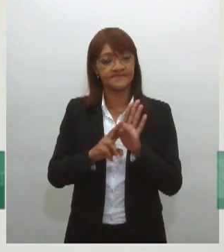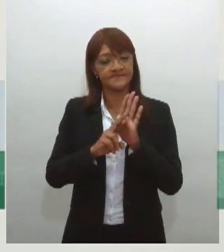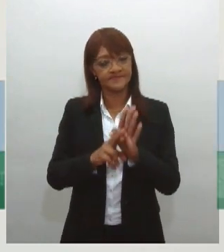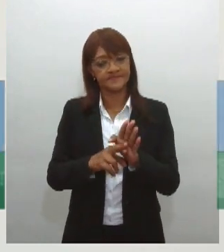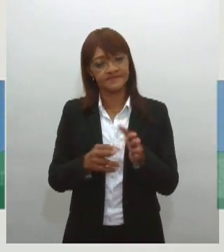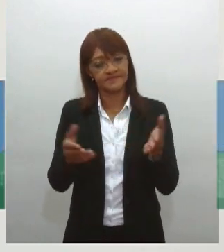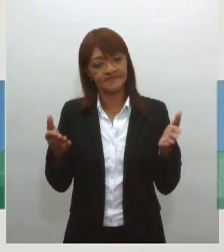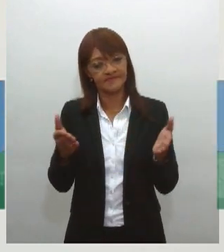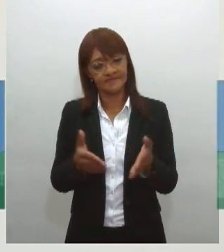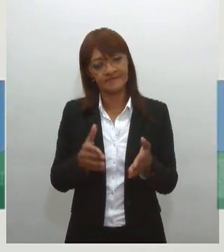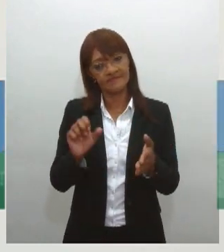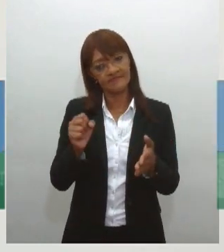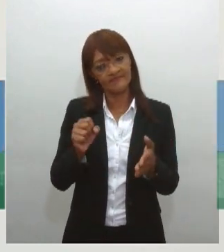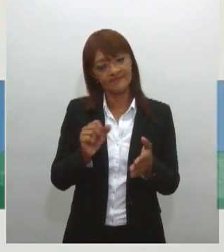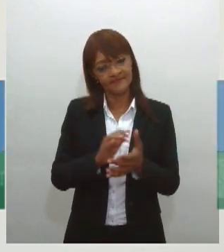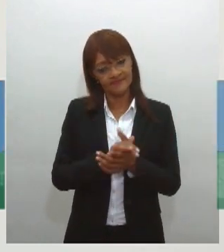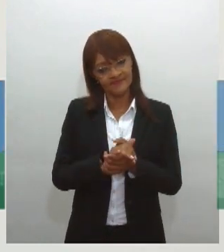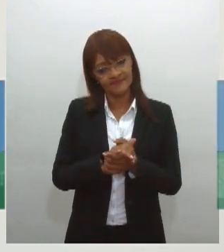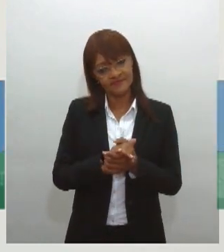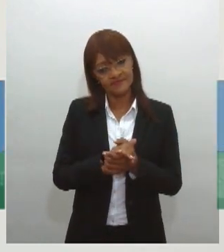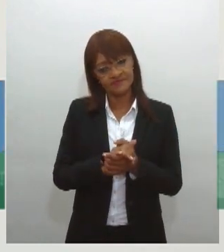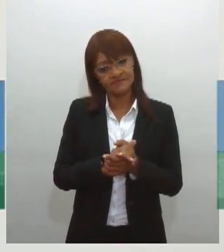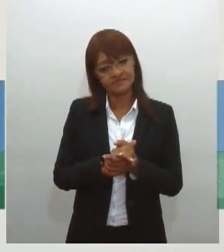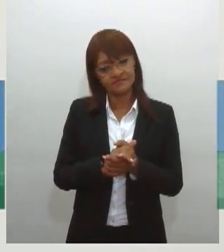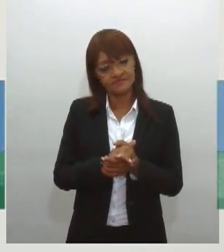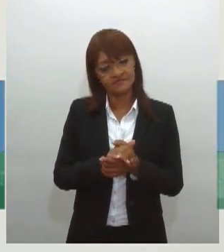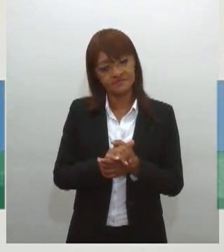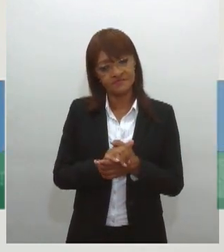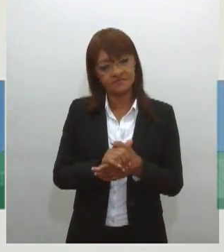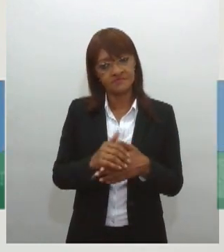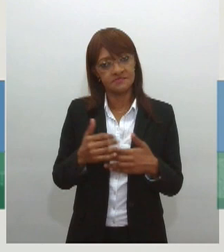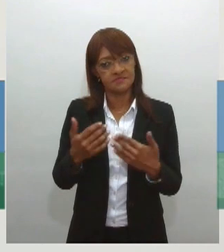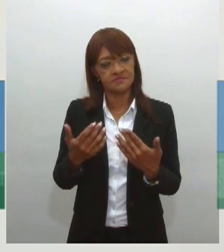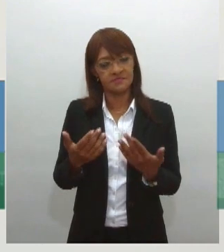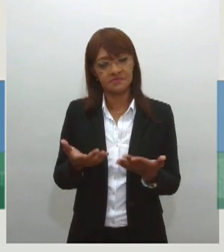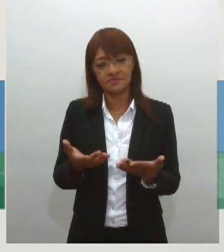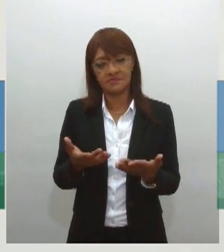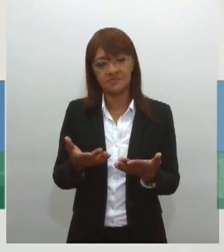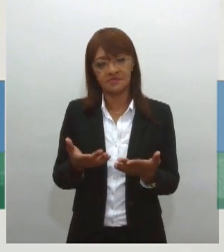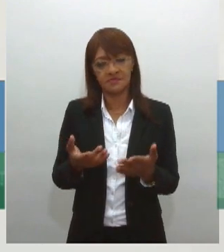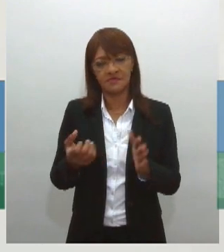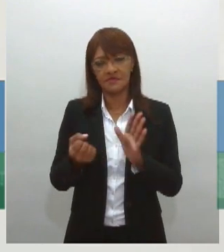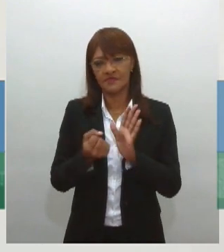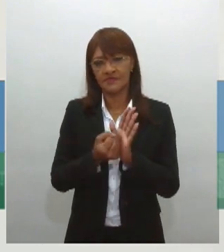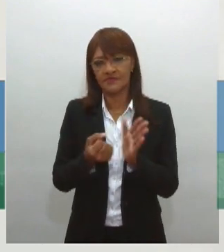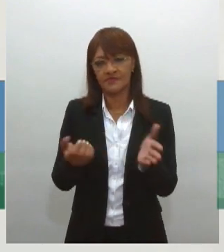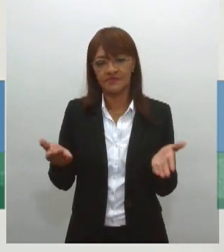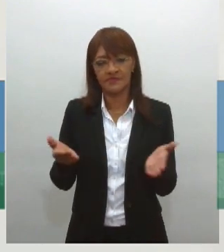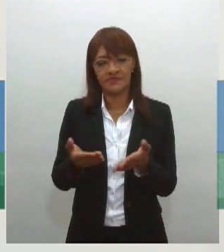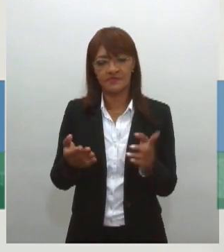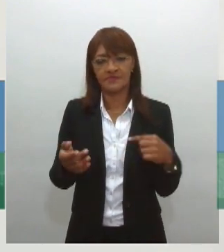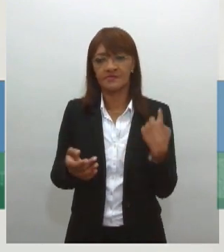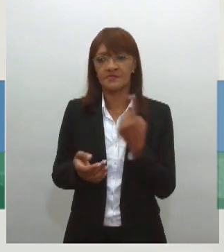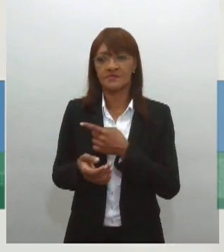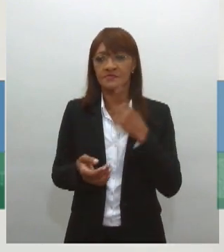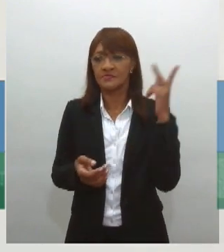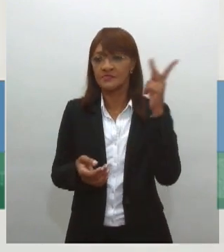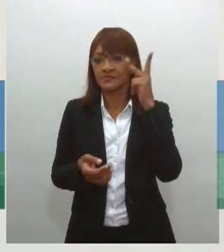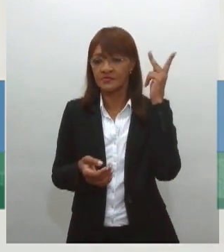sergipana. Isso foi um momento que vai marcar aí a nossa história, com certeza. Como